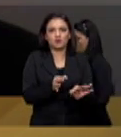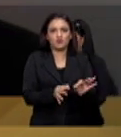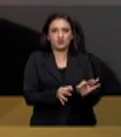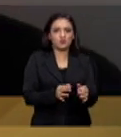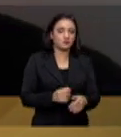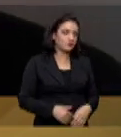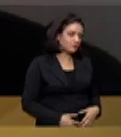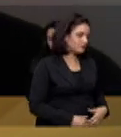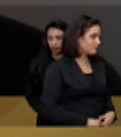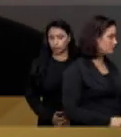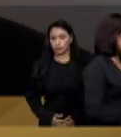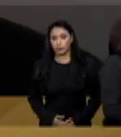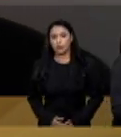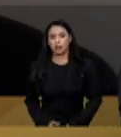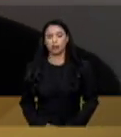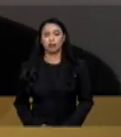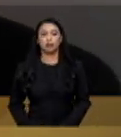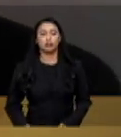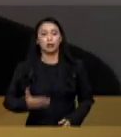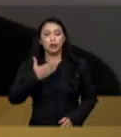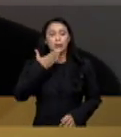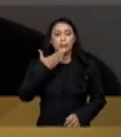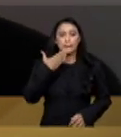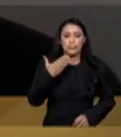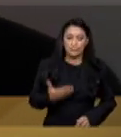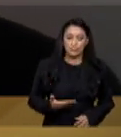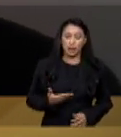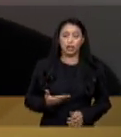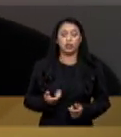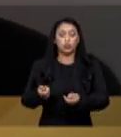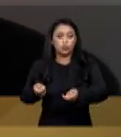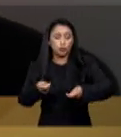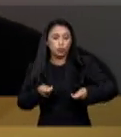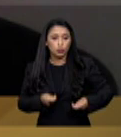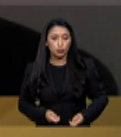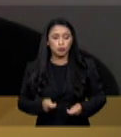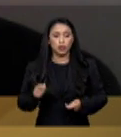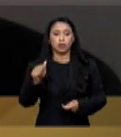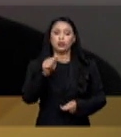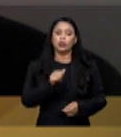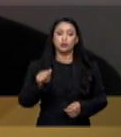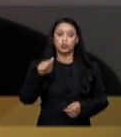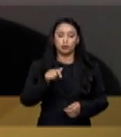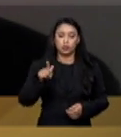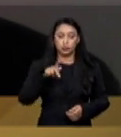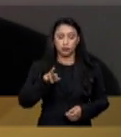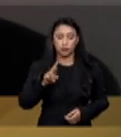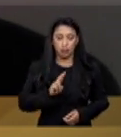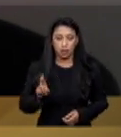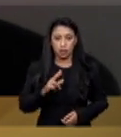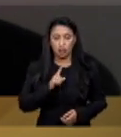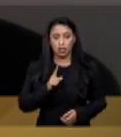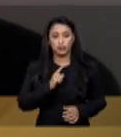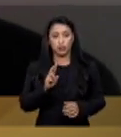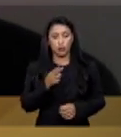Requerem o provimento do agravo para que a extinção dos feitos, com exceção do habeas